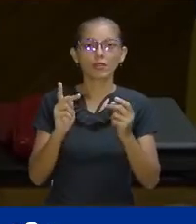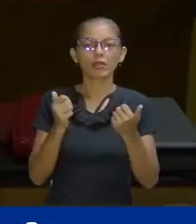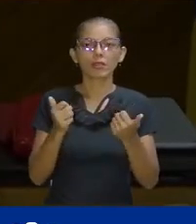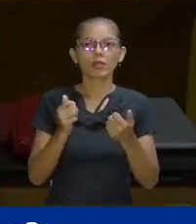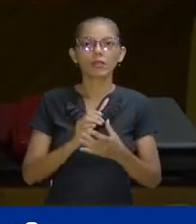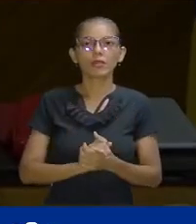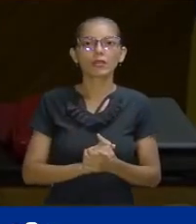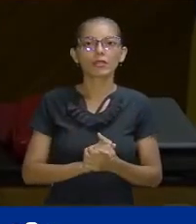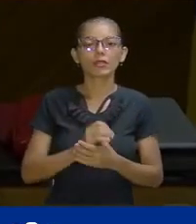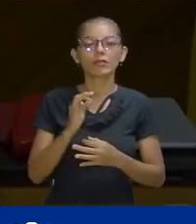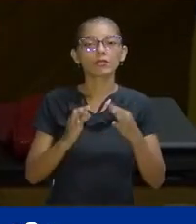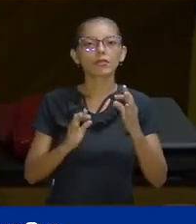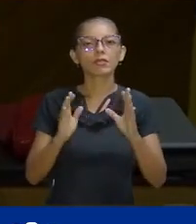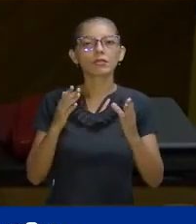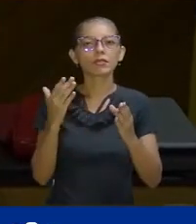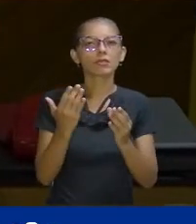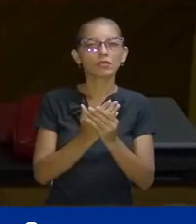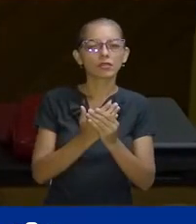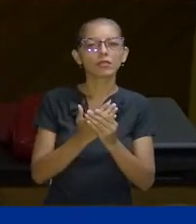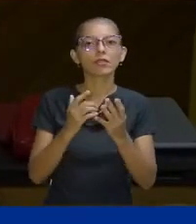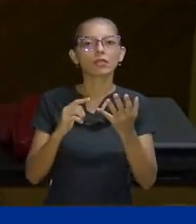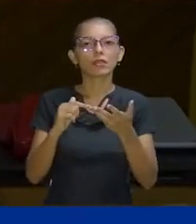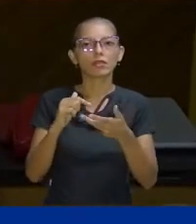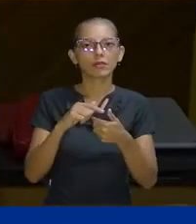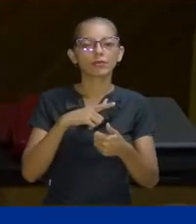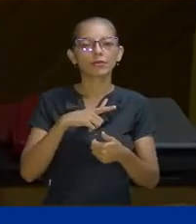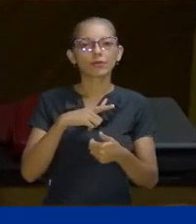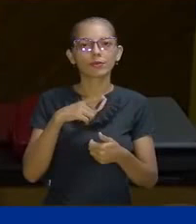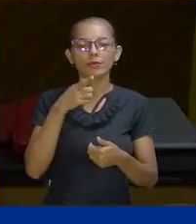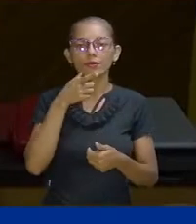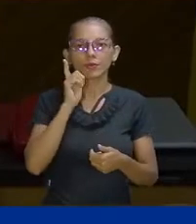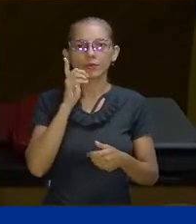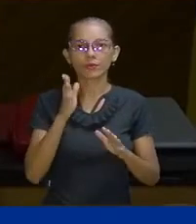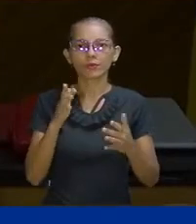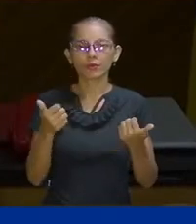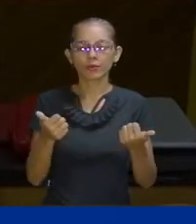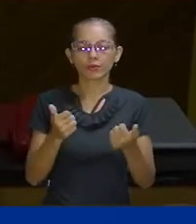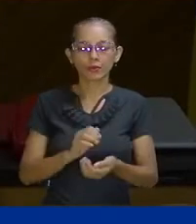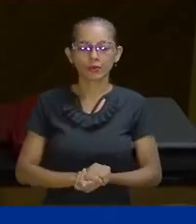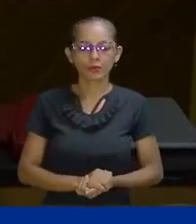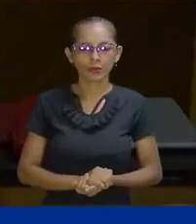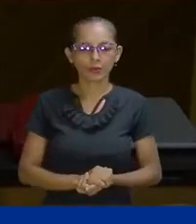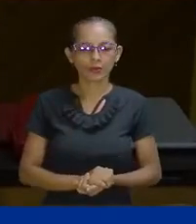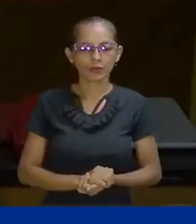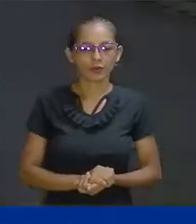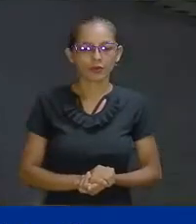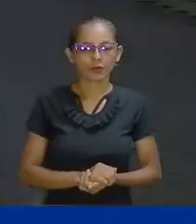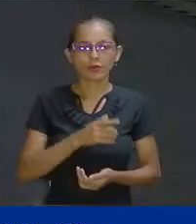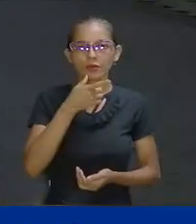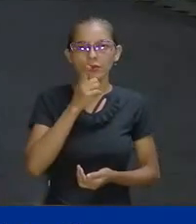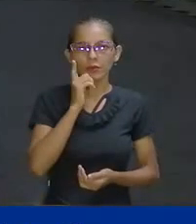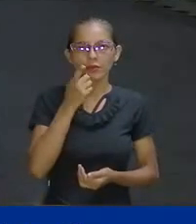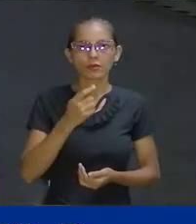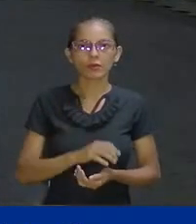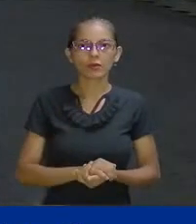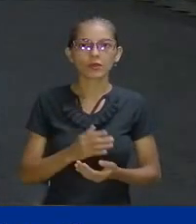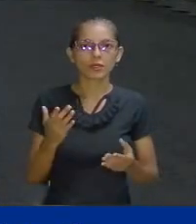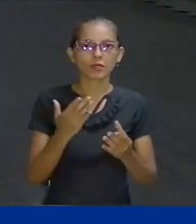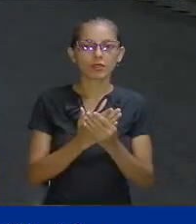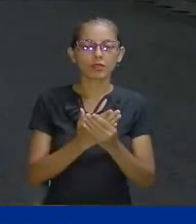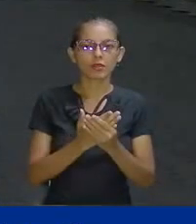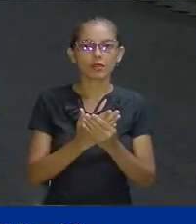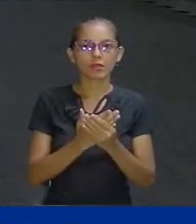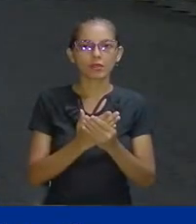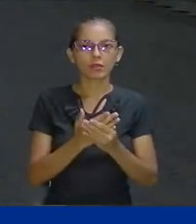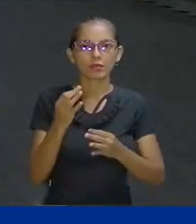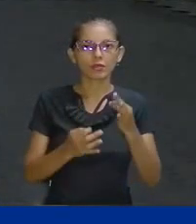sessões, foi uma administrativa e uma judiciária. Vamos submeter só a ata da sessão judiciária. Administrativa submetemos na próxima